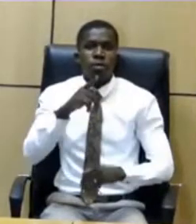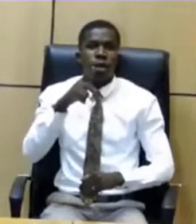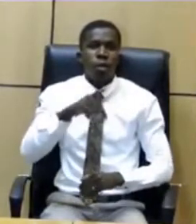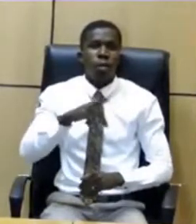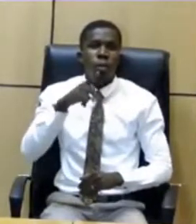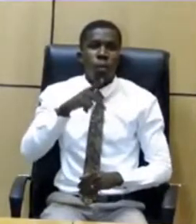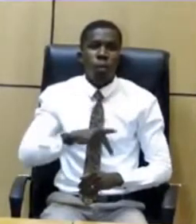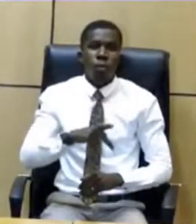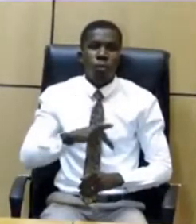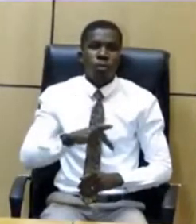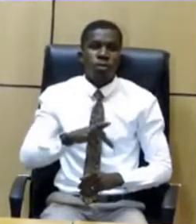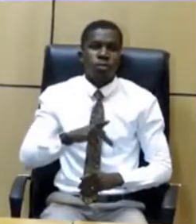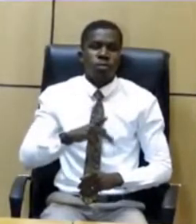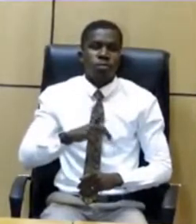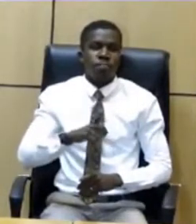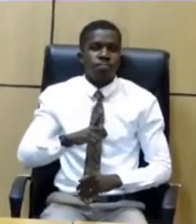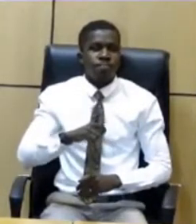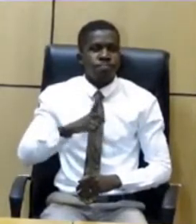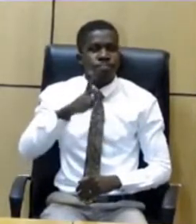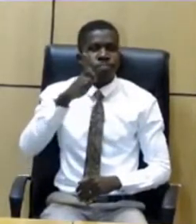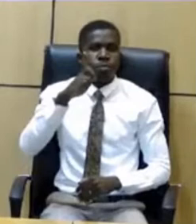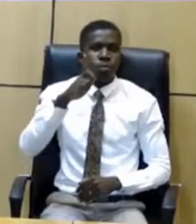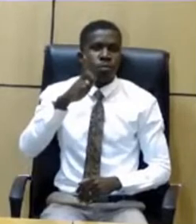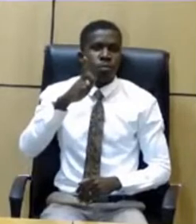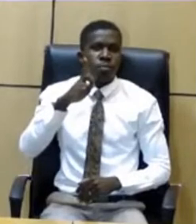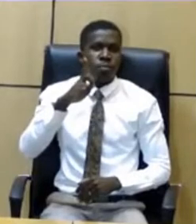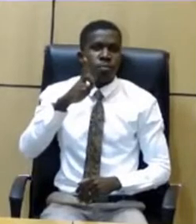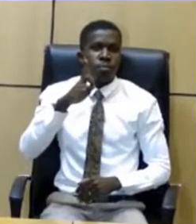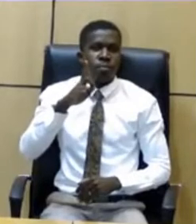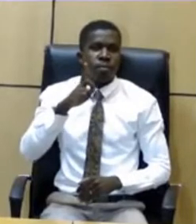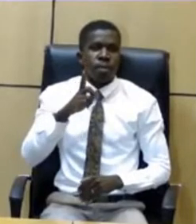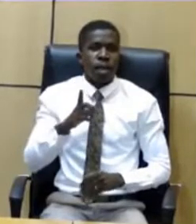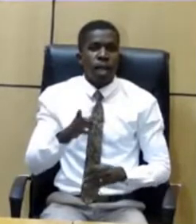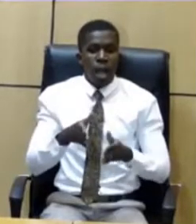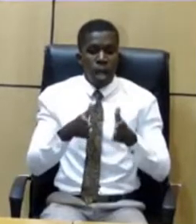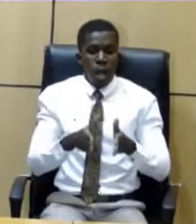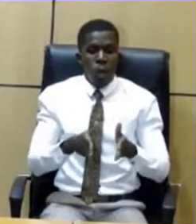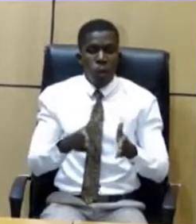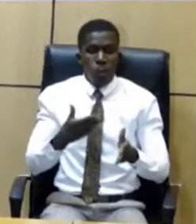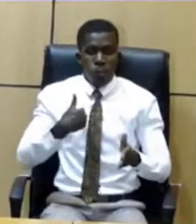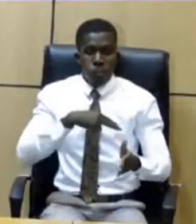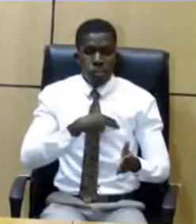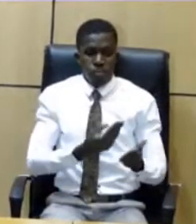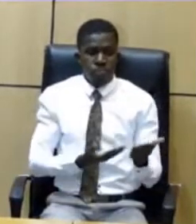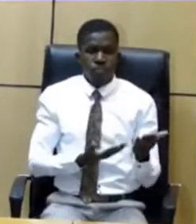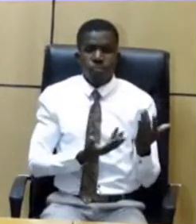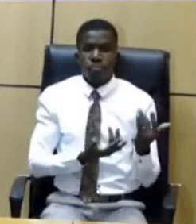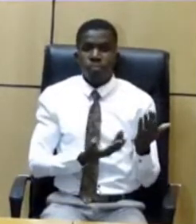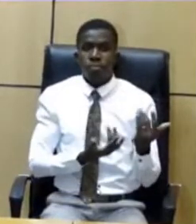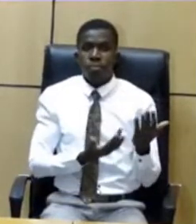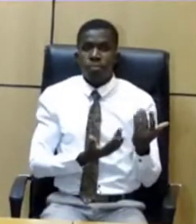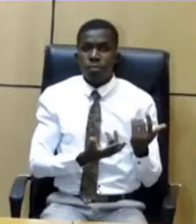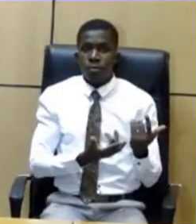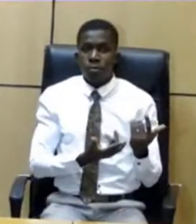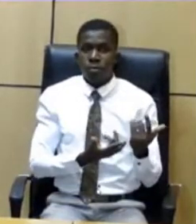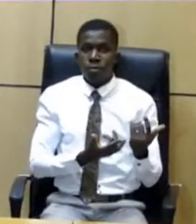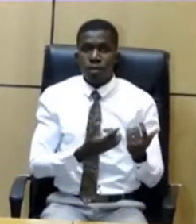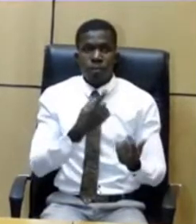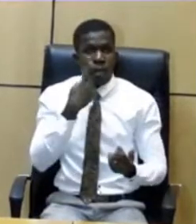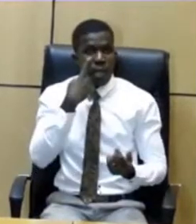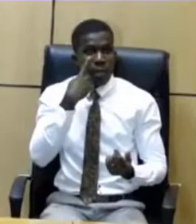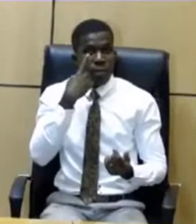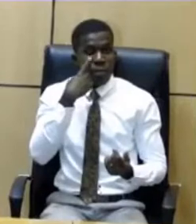Norte e que aguardamos por esta altura a informação epidemiológica